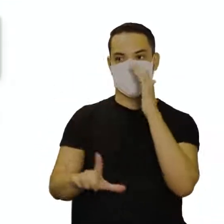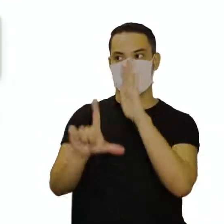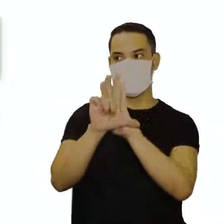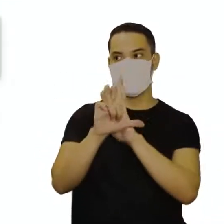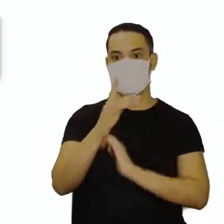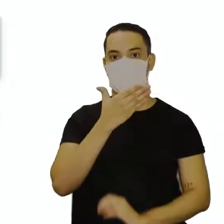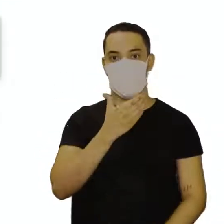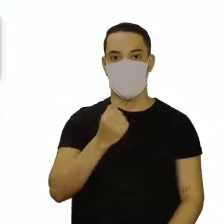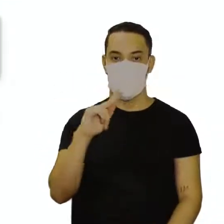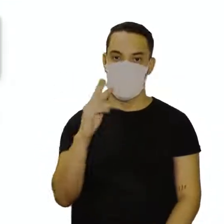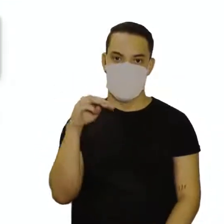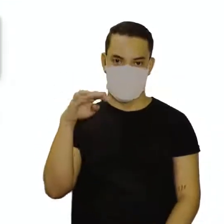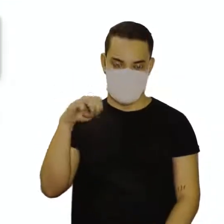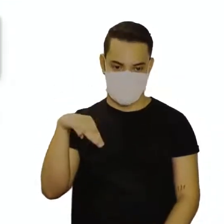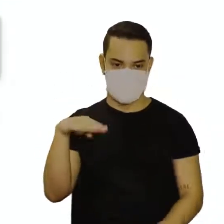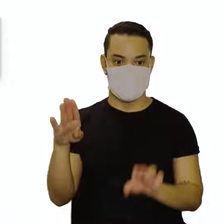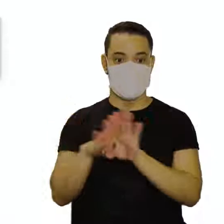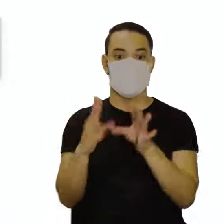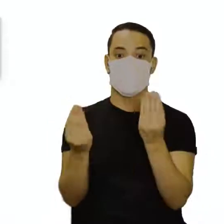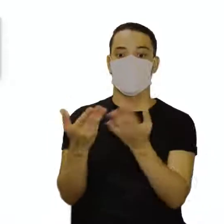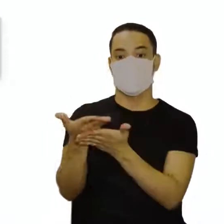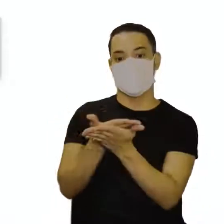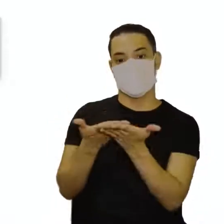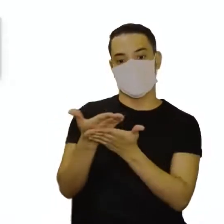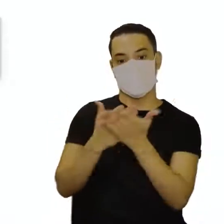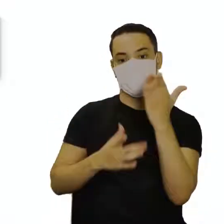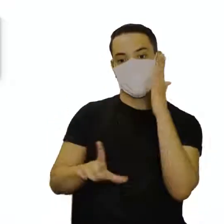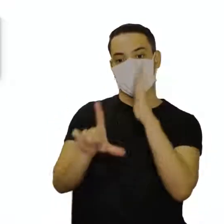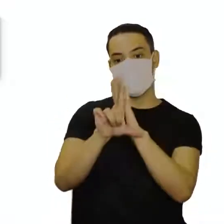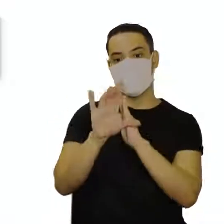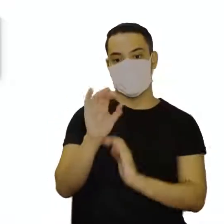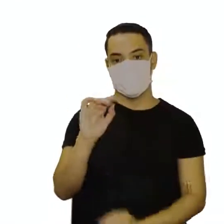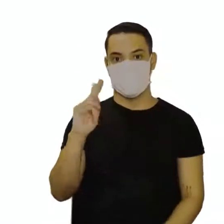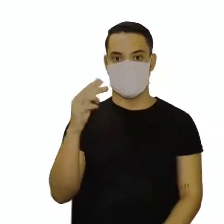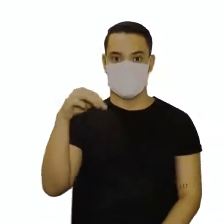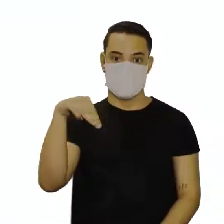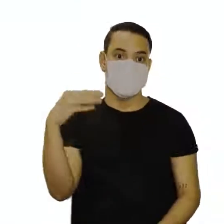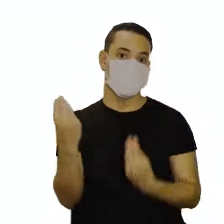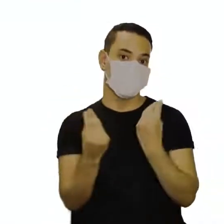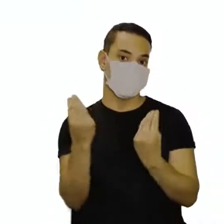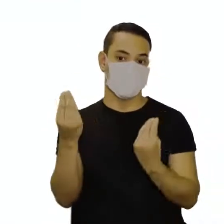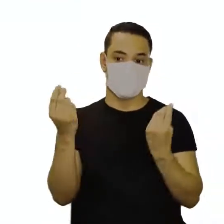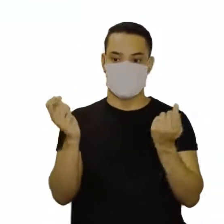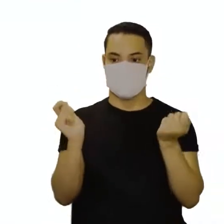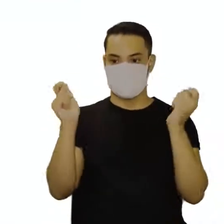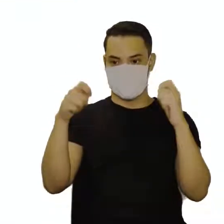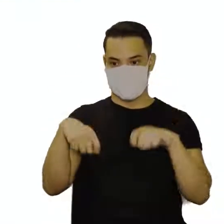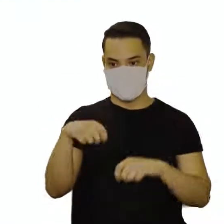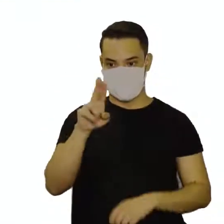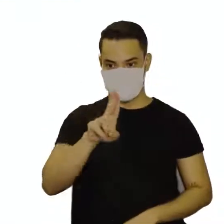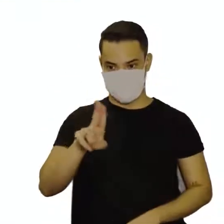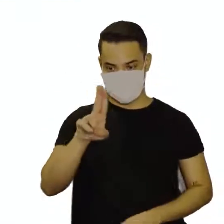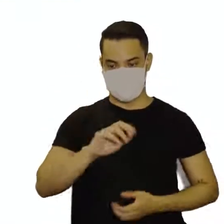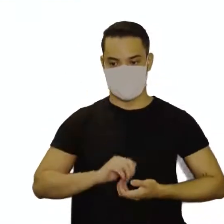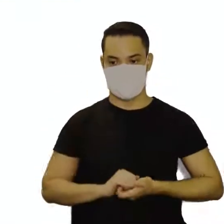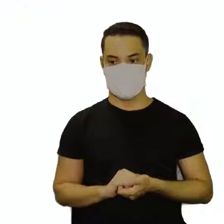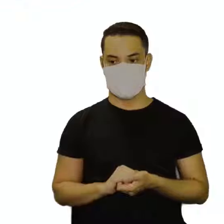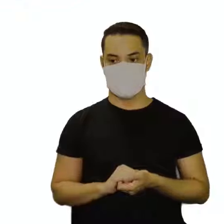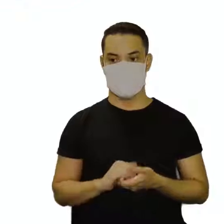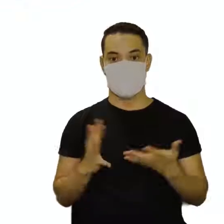Ohm, e aplicações da lei de Ohm. Quando você vai poder aplicar essa lei?